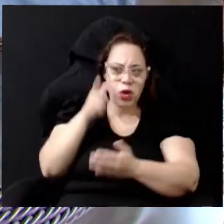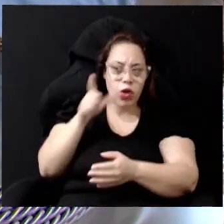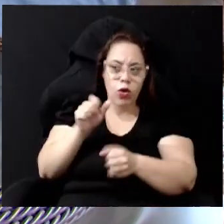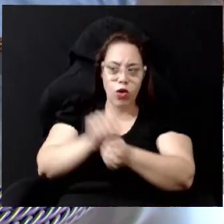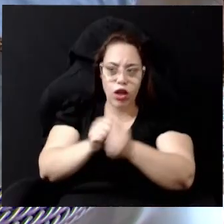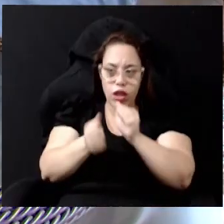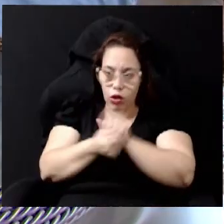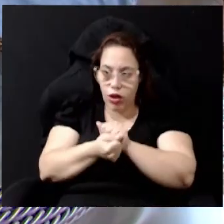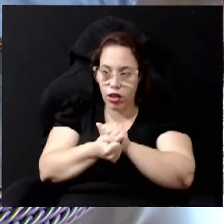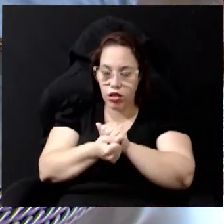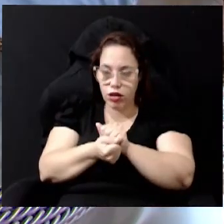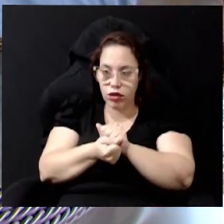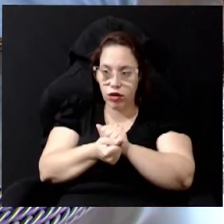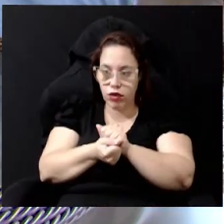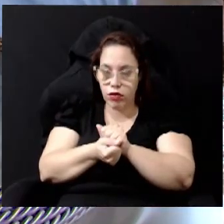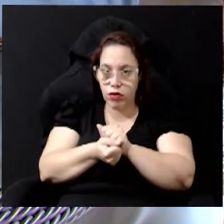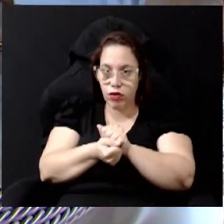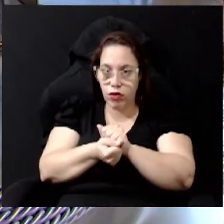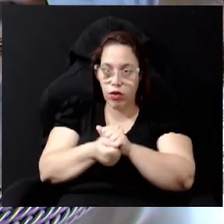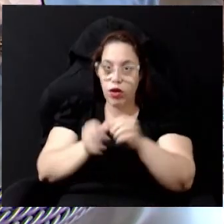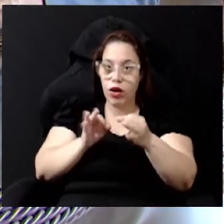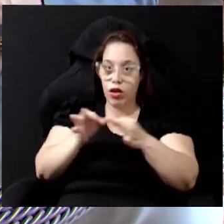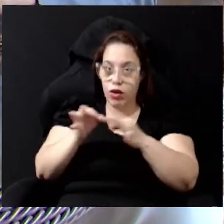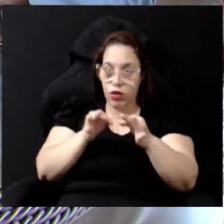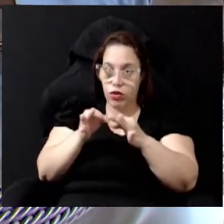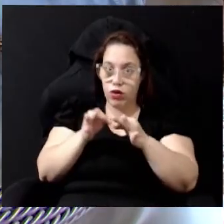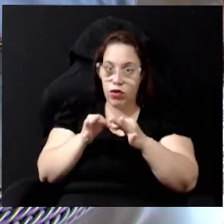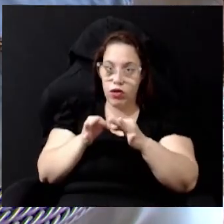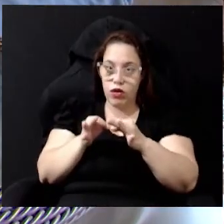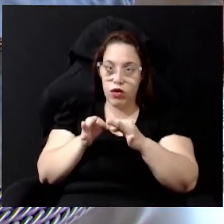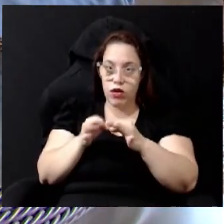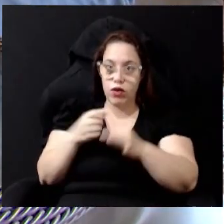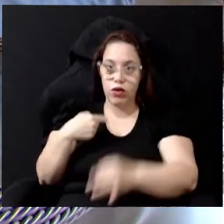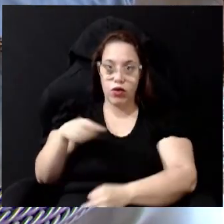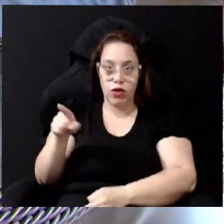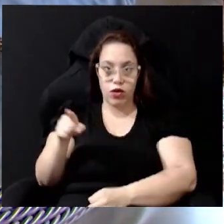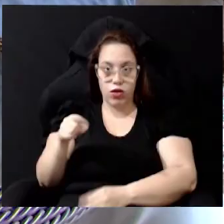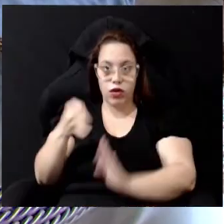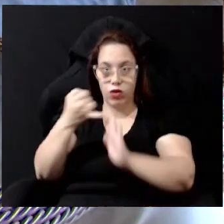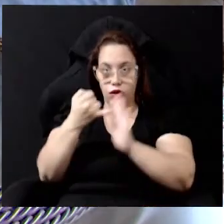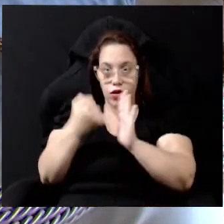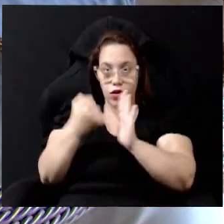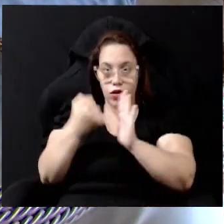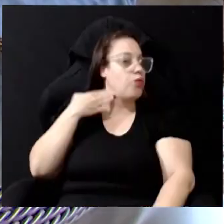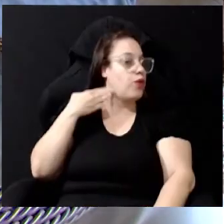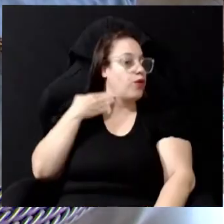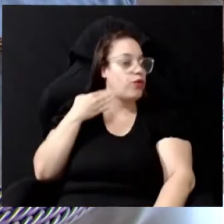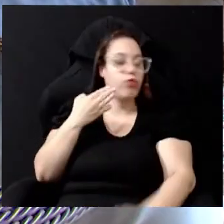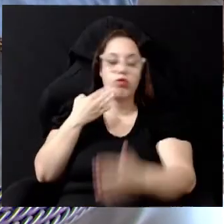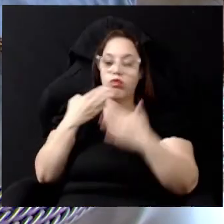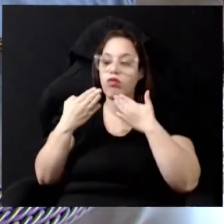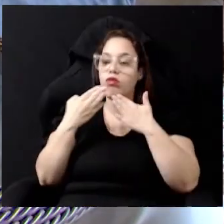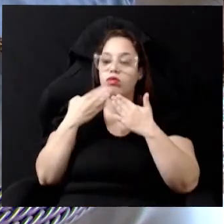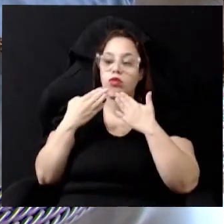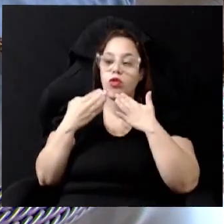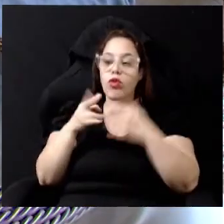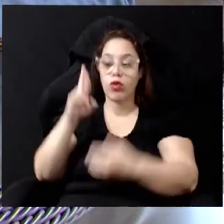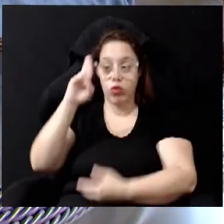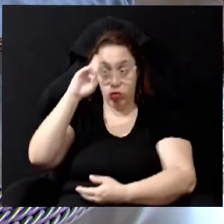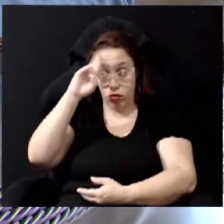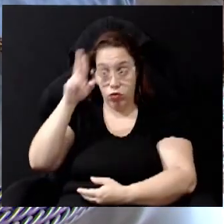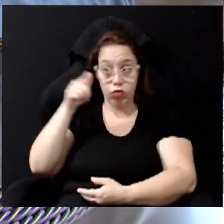pega aquele planejamento do orçamento, vai até a instituição financeira e converse com o gerente para ver se consegue fazer